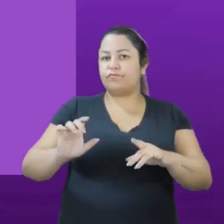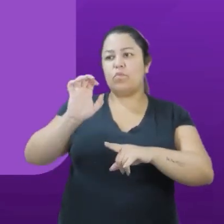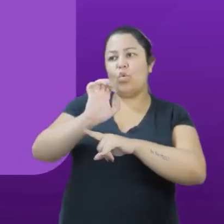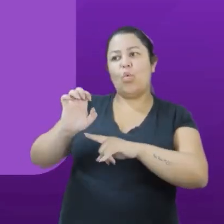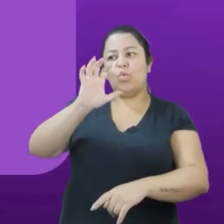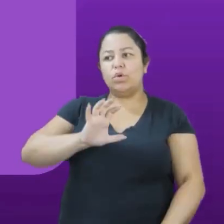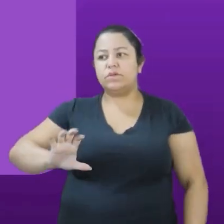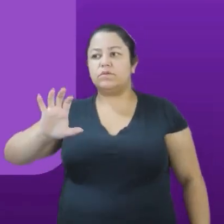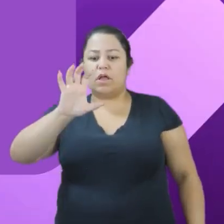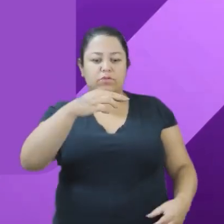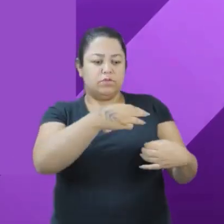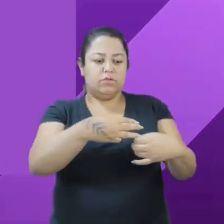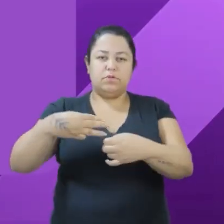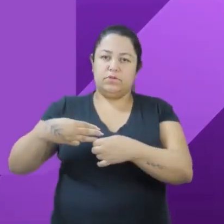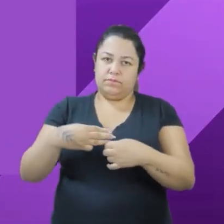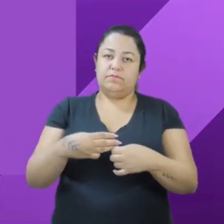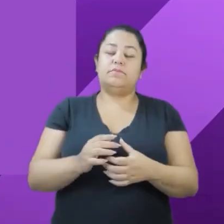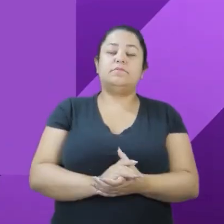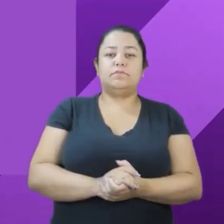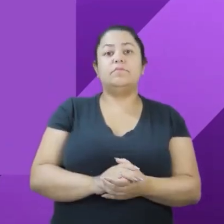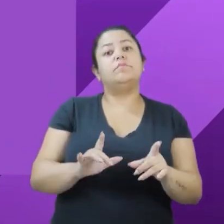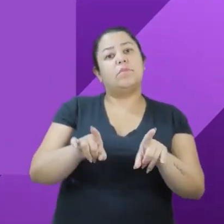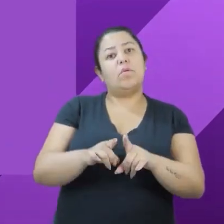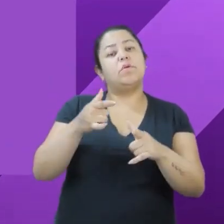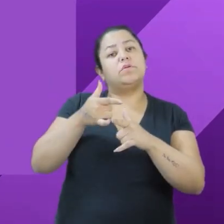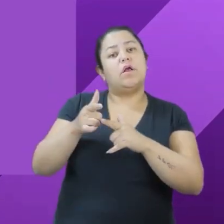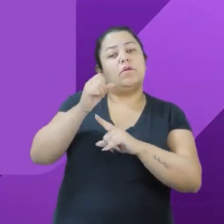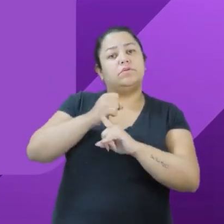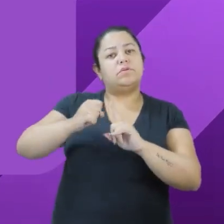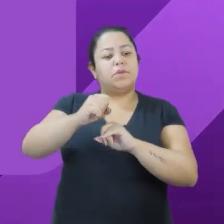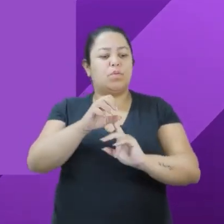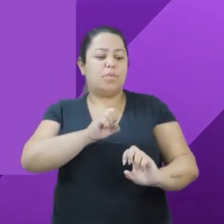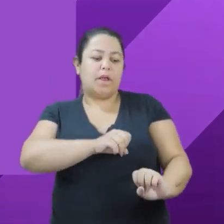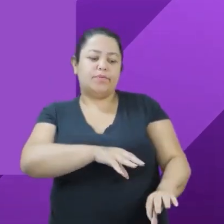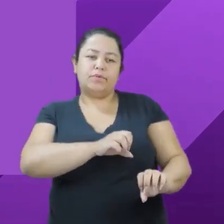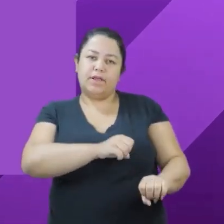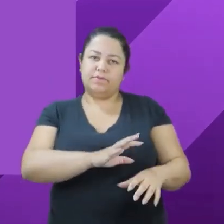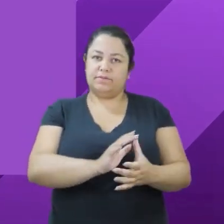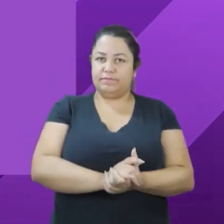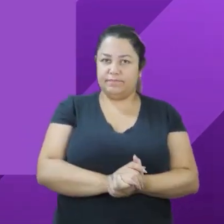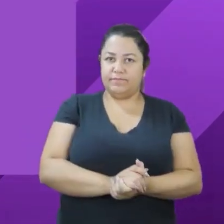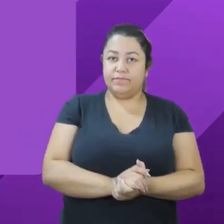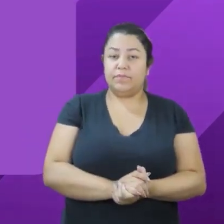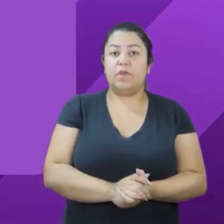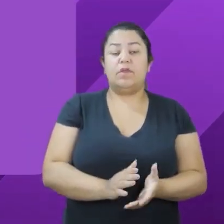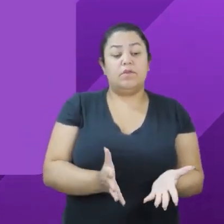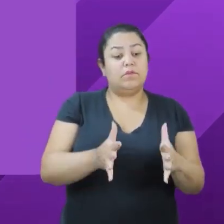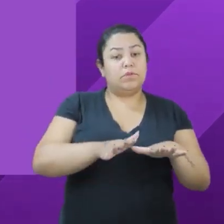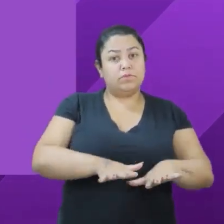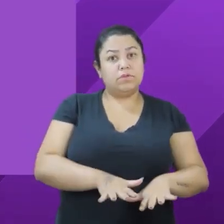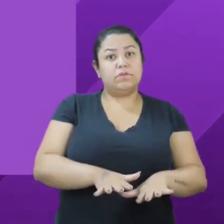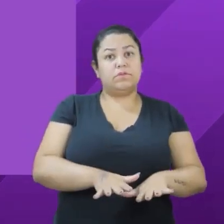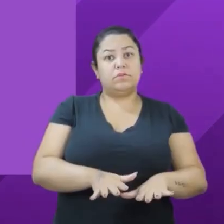aí os municípios, mas também um problema da sociedade, que passa por uma educação, né, por uma educação inclusiva, por uma